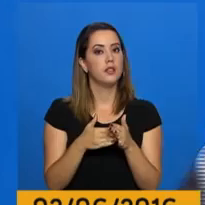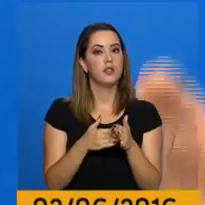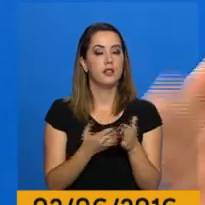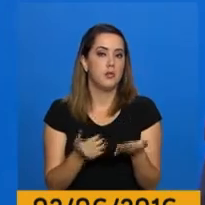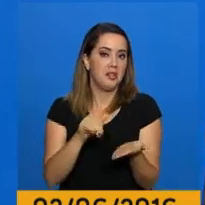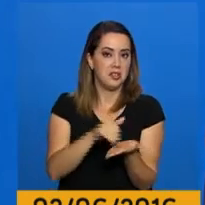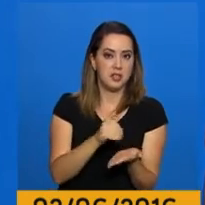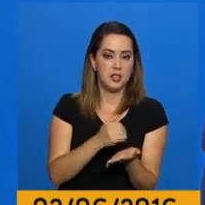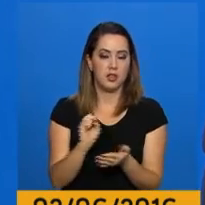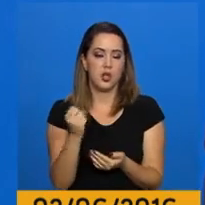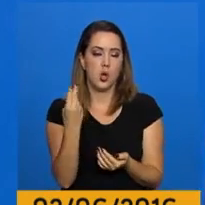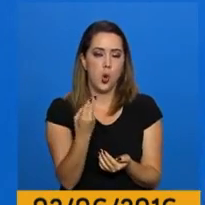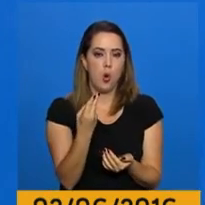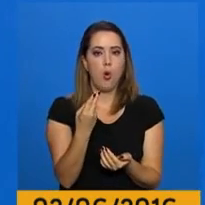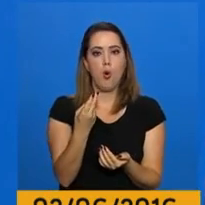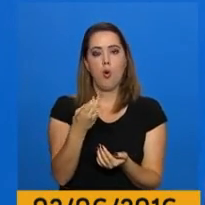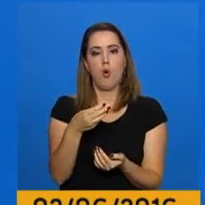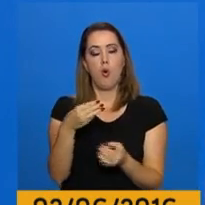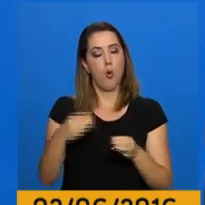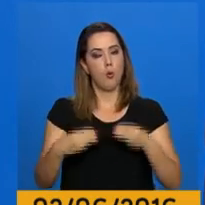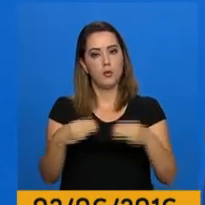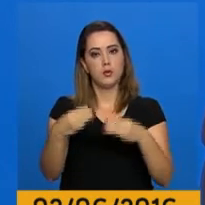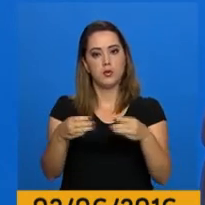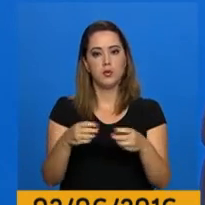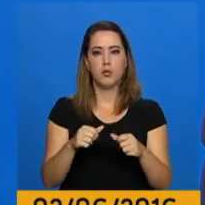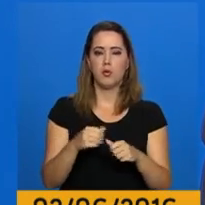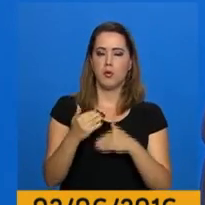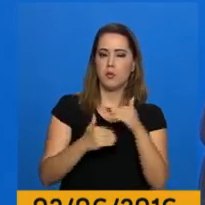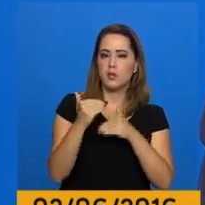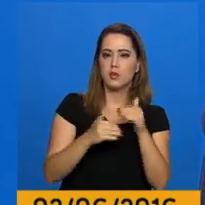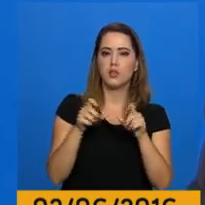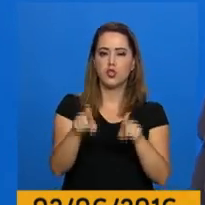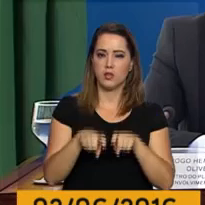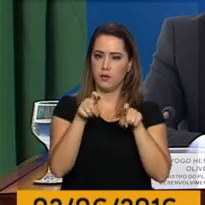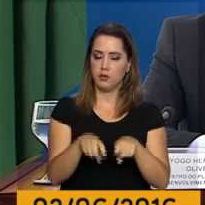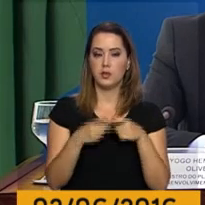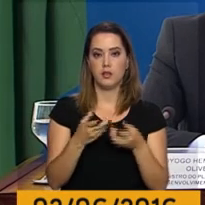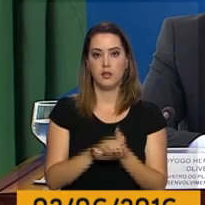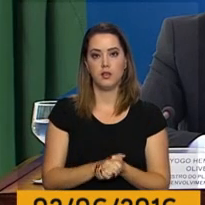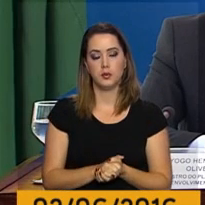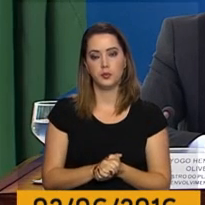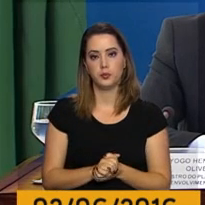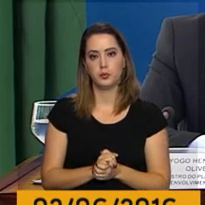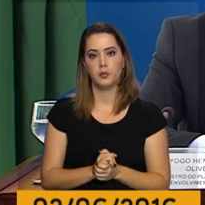ou Ministério de Desenvolvimento Agrário. Esse é o fato e essa foi a posição do presidente.